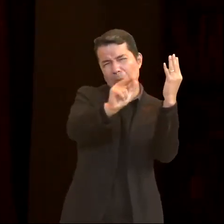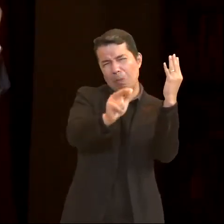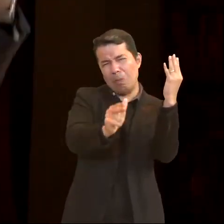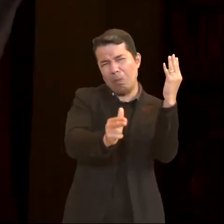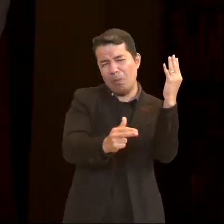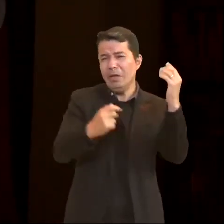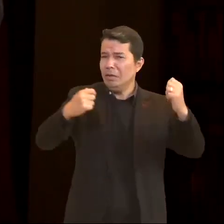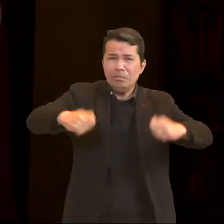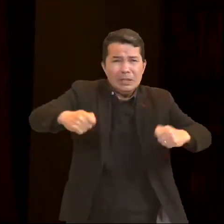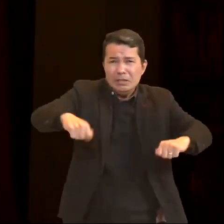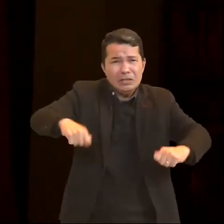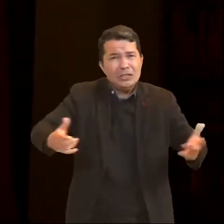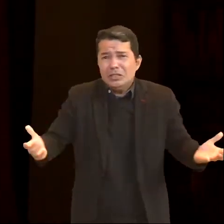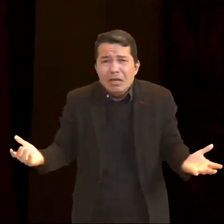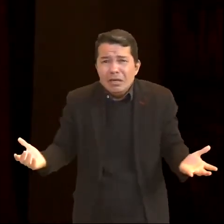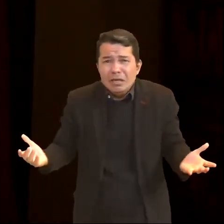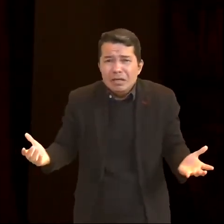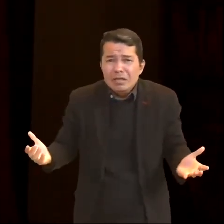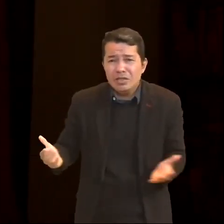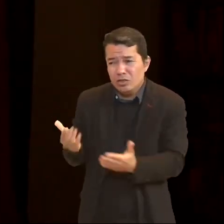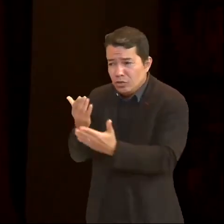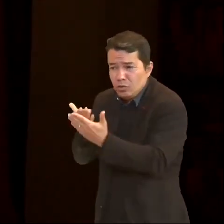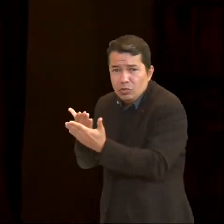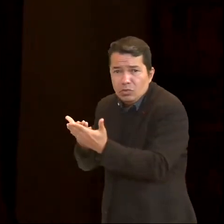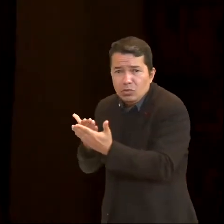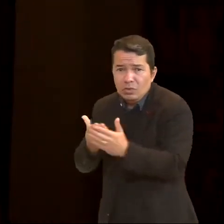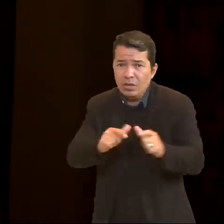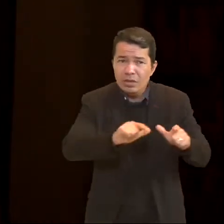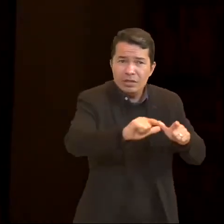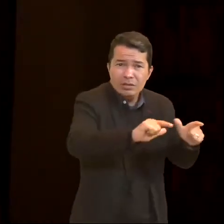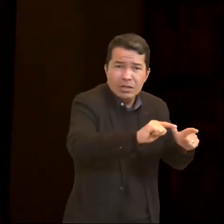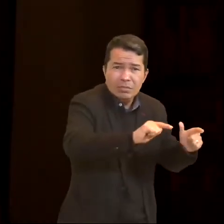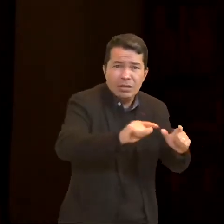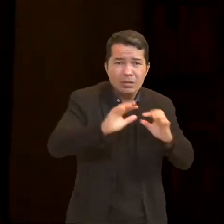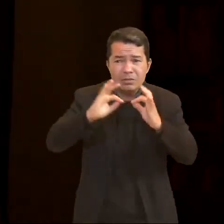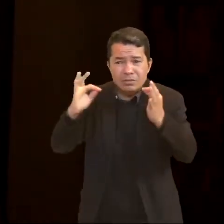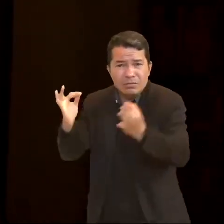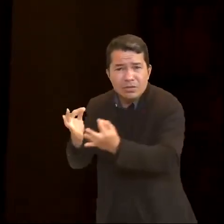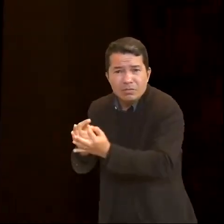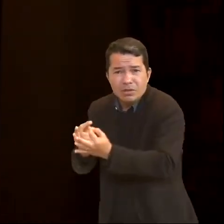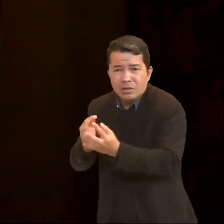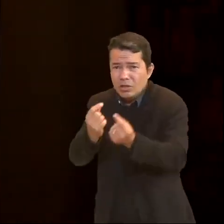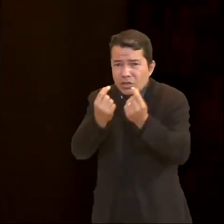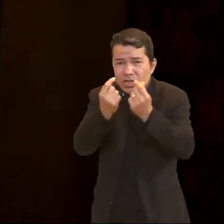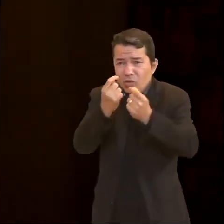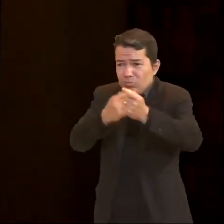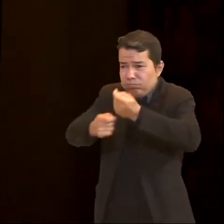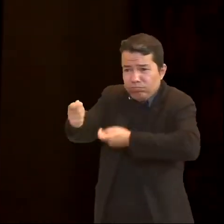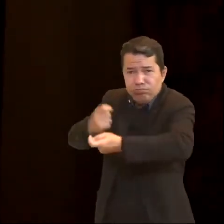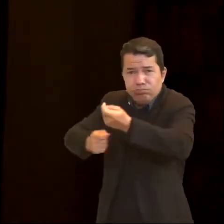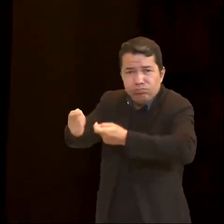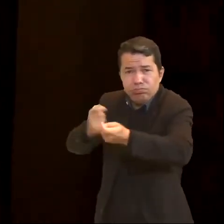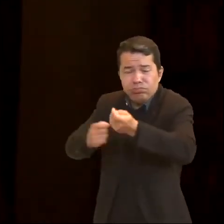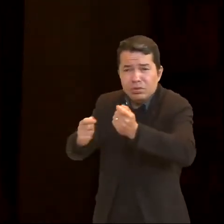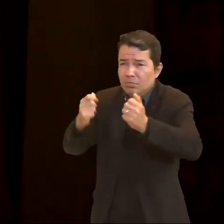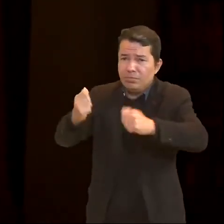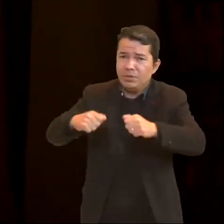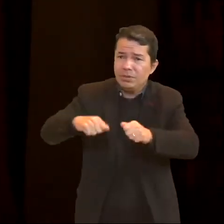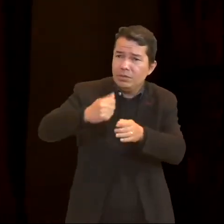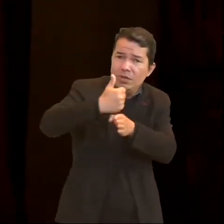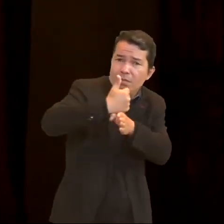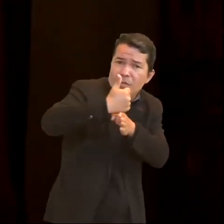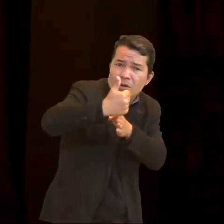vida precisam estar permeadas por essa excelência moral. Os negócios seus precisam